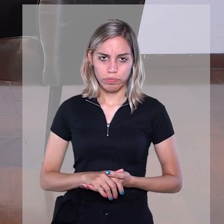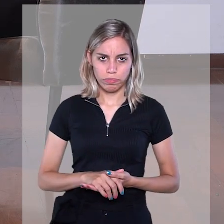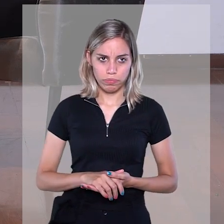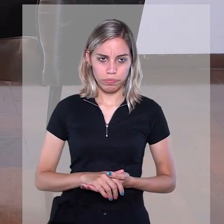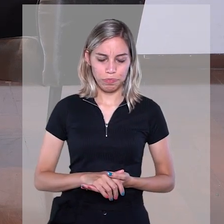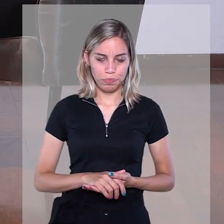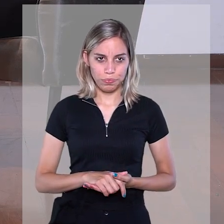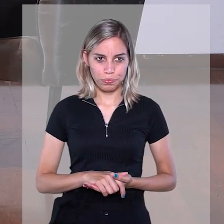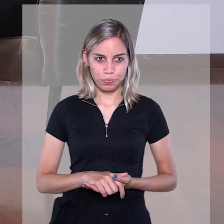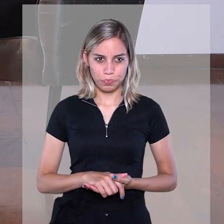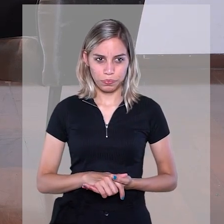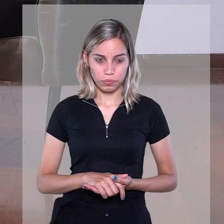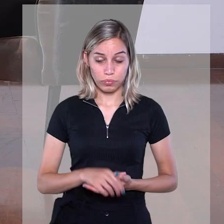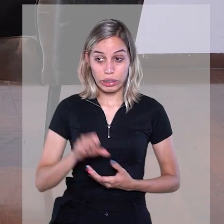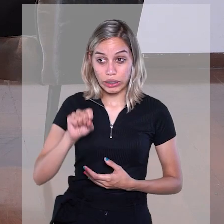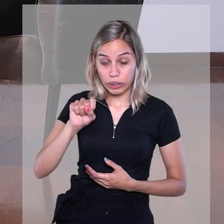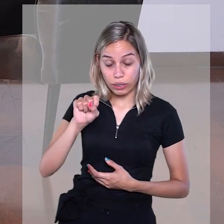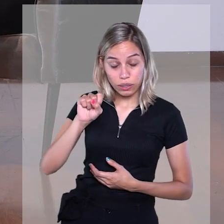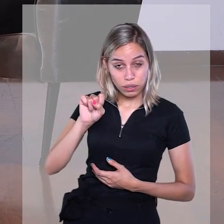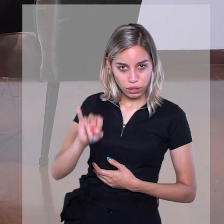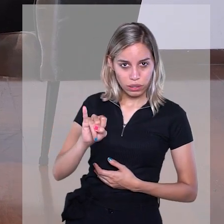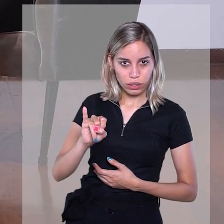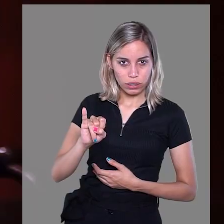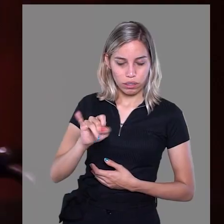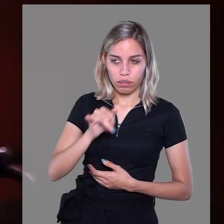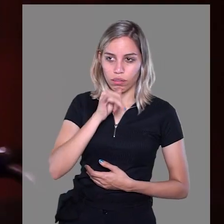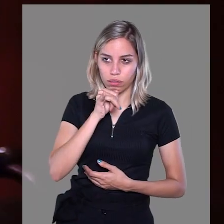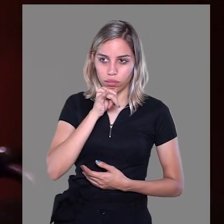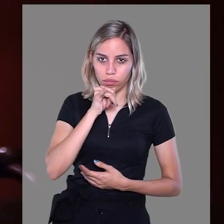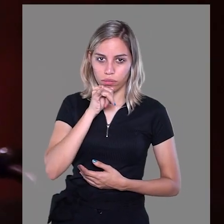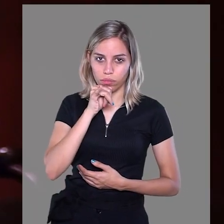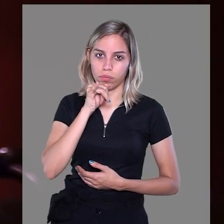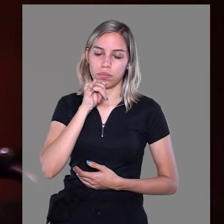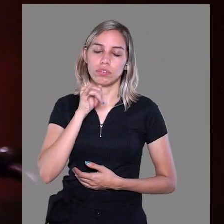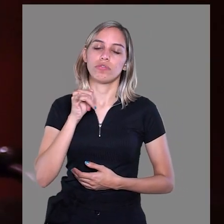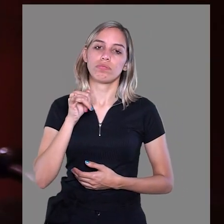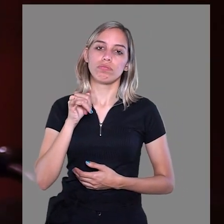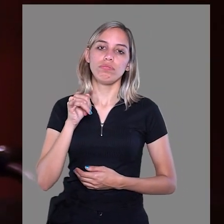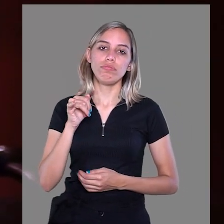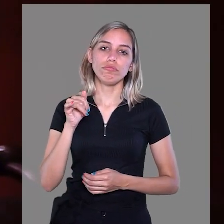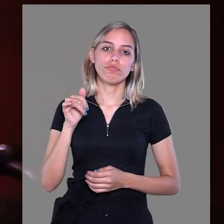Então, se está lá no programa, no plano piloto da Poesia Concreta,